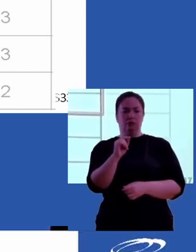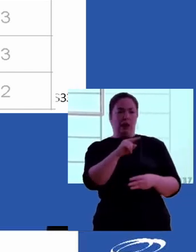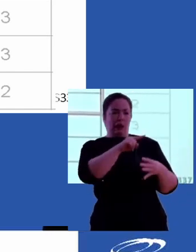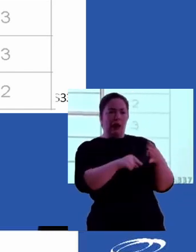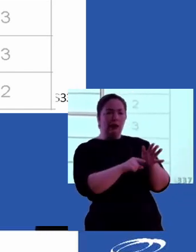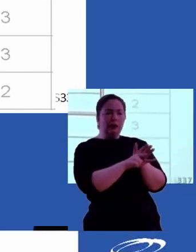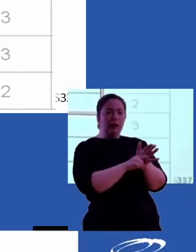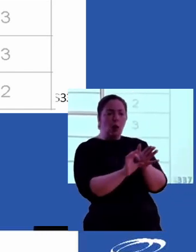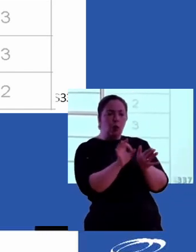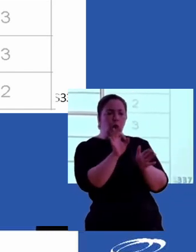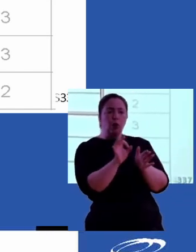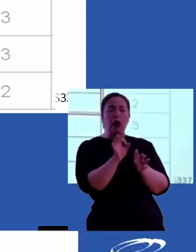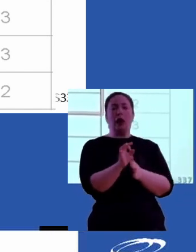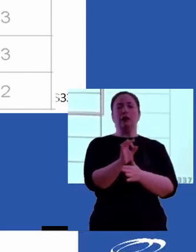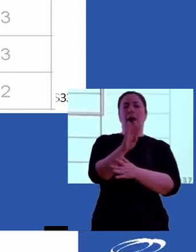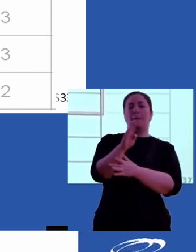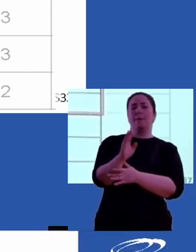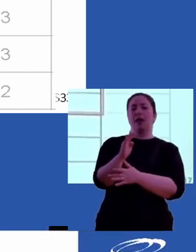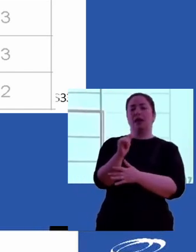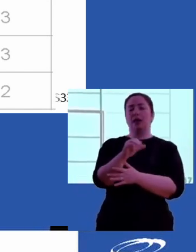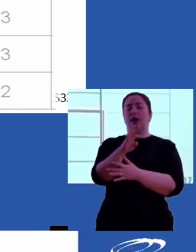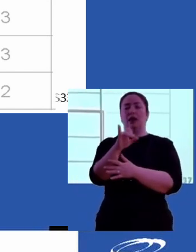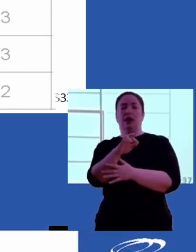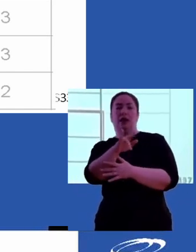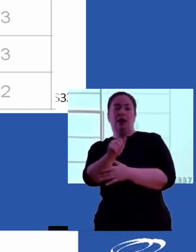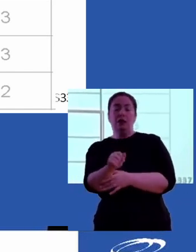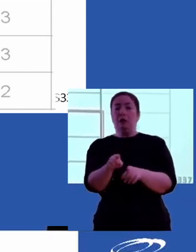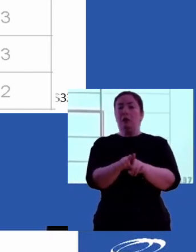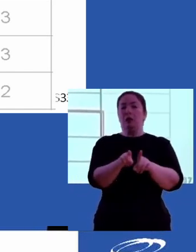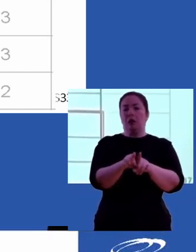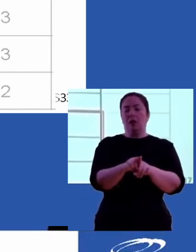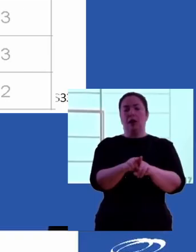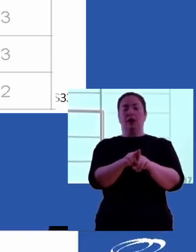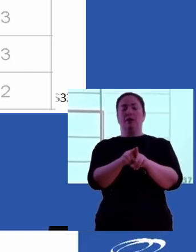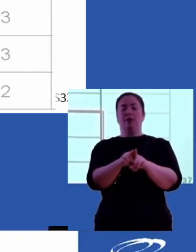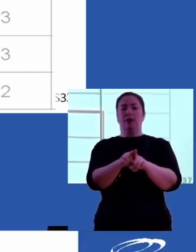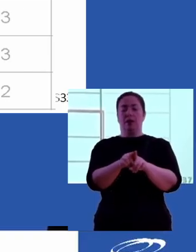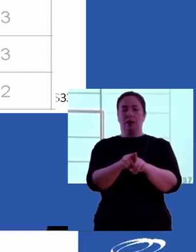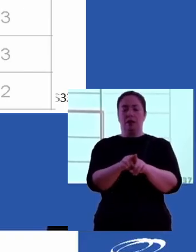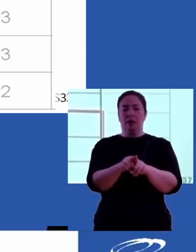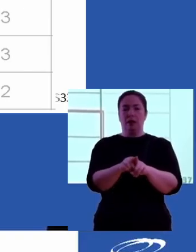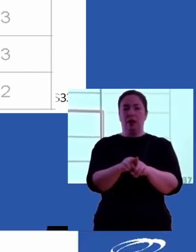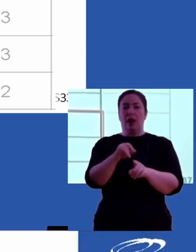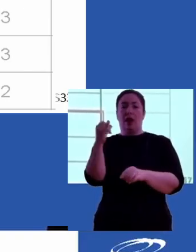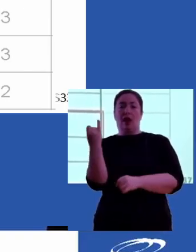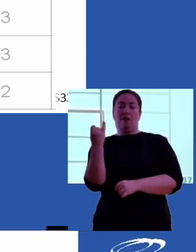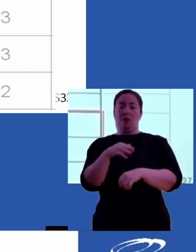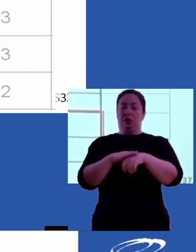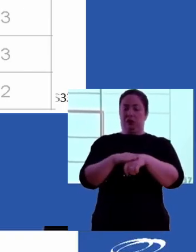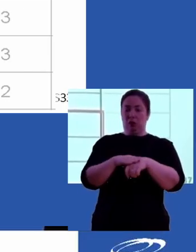infecção aguda e crônica nesses critérios. A gente pode ainda lançar mão dos achados